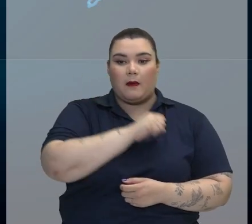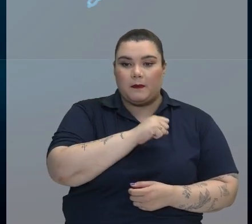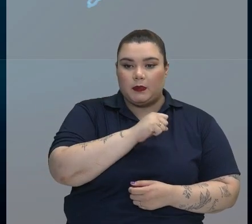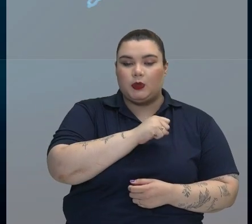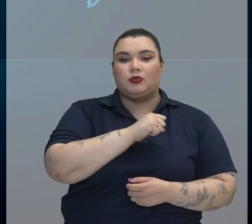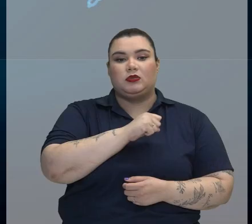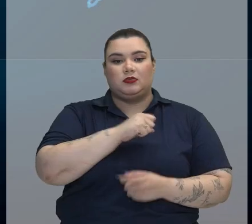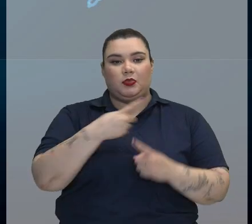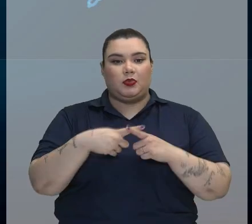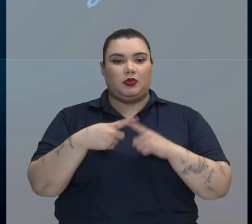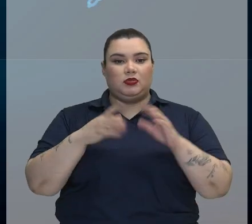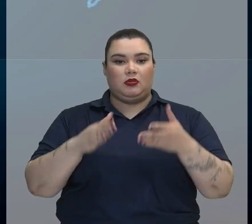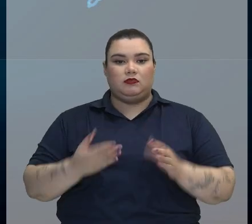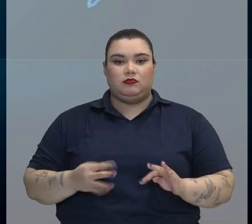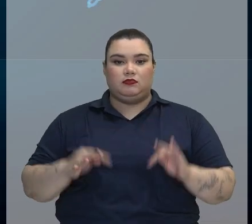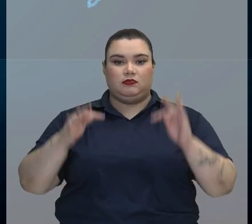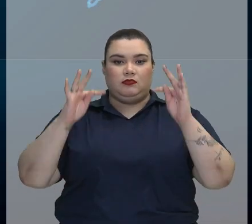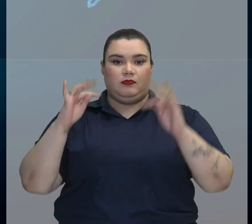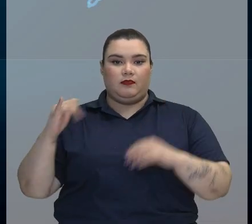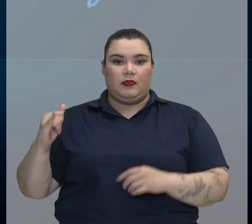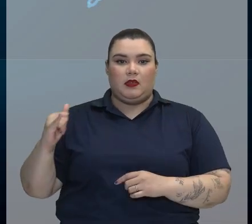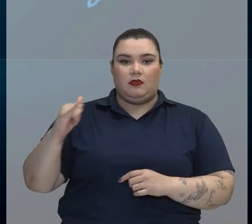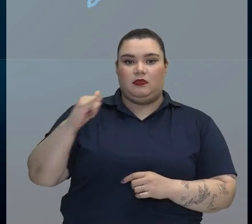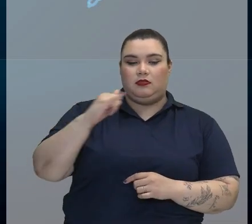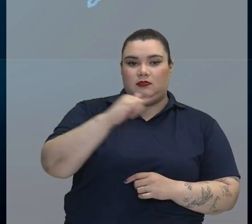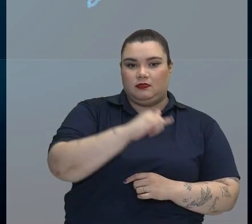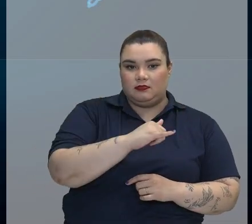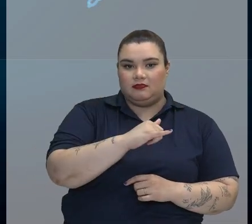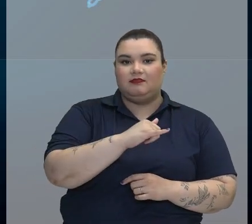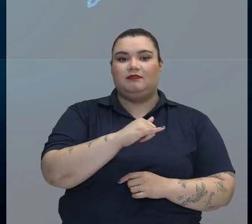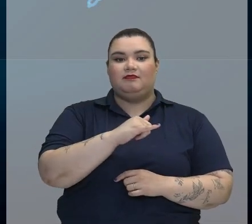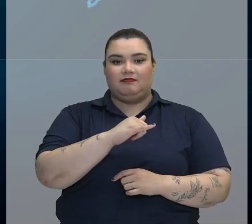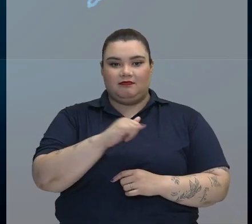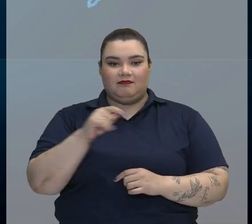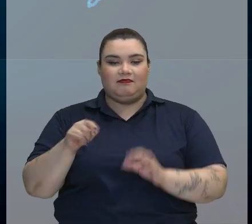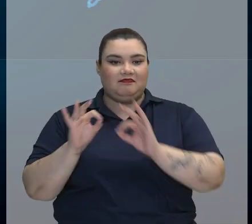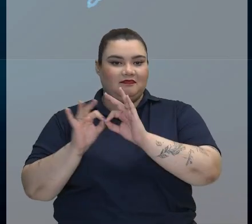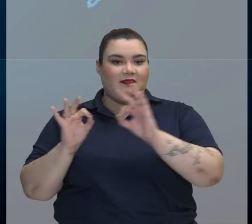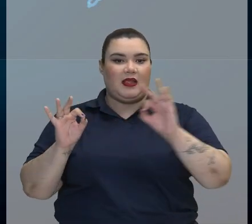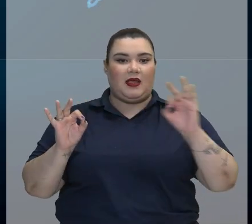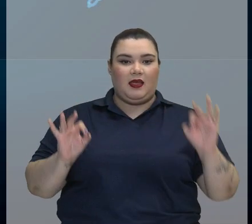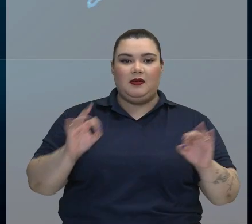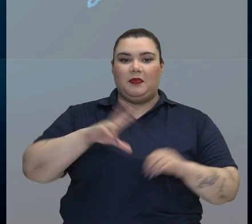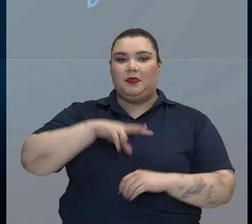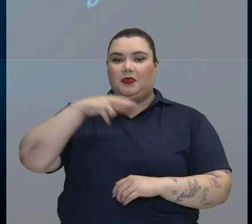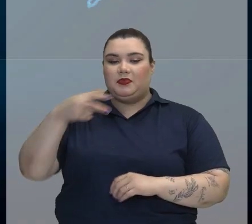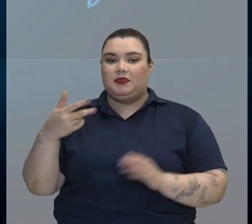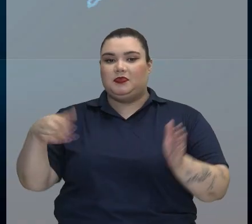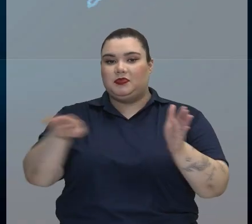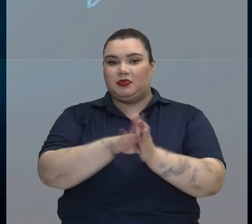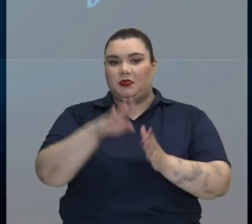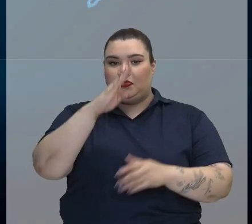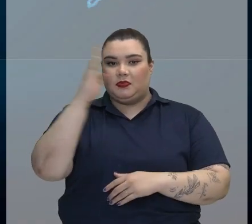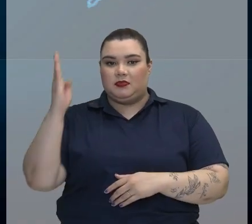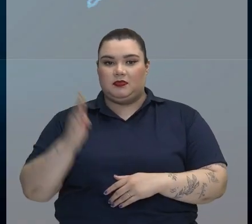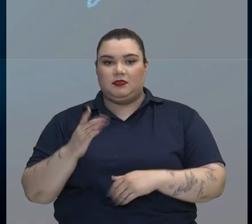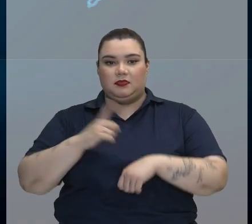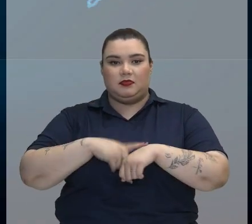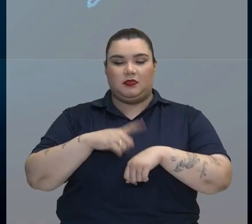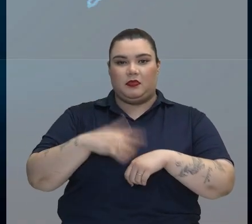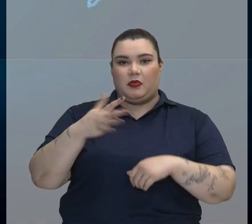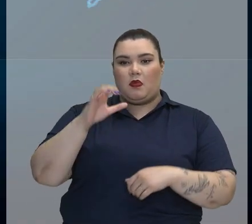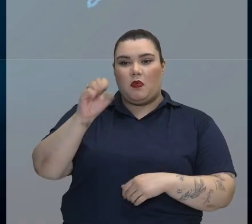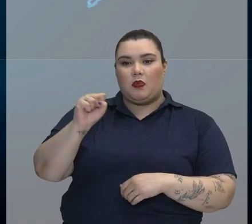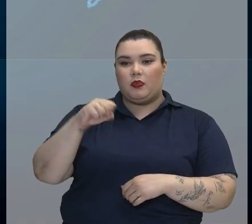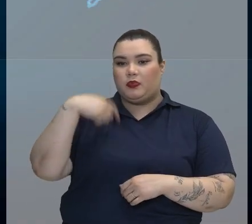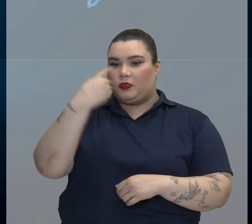moderno, faz esse mesmo trecho, percorre essa mesma distância de Portugal para o Brasil em cerca de 8